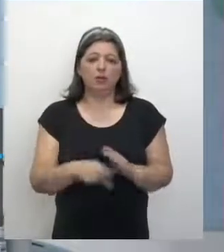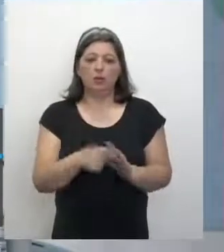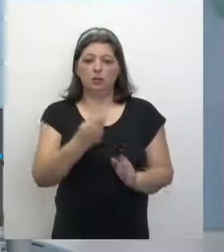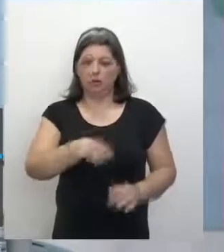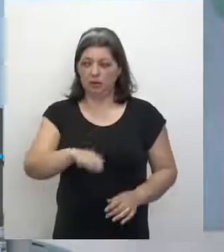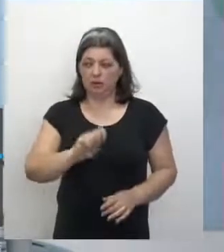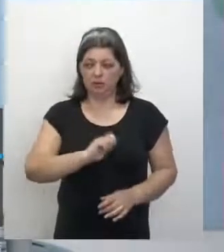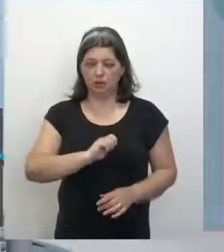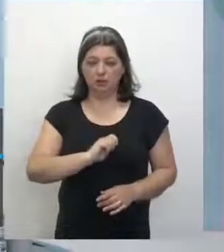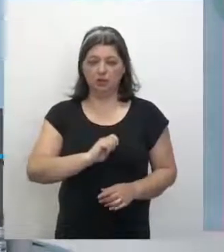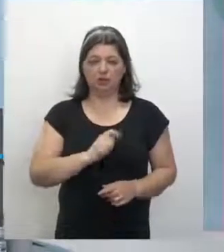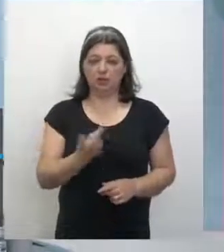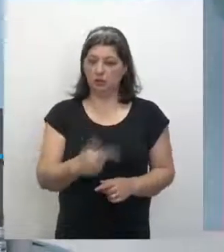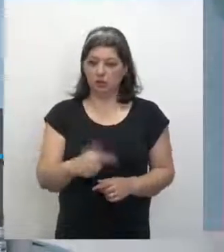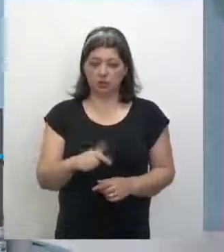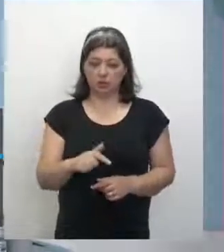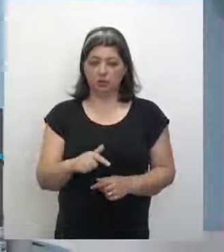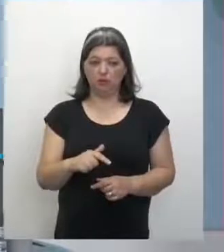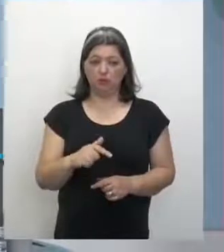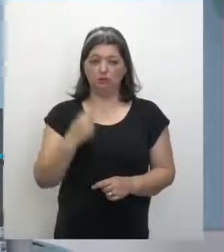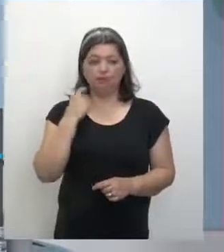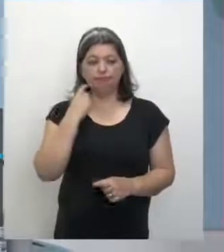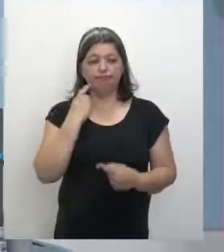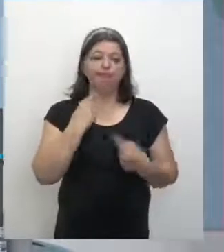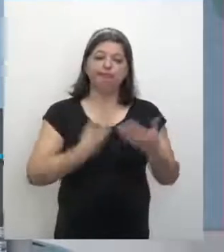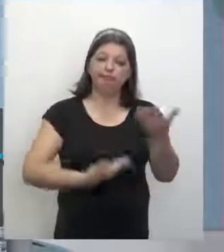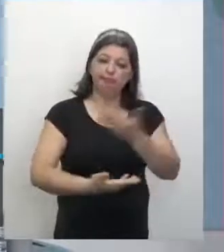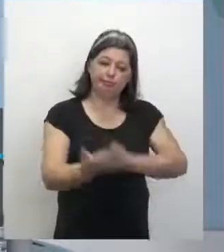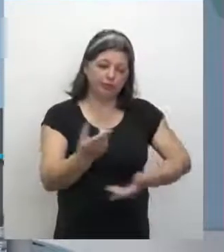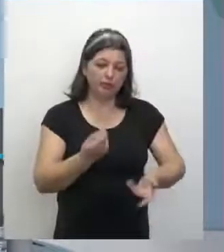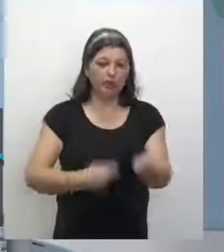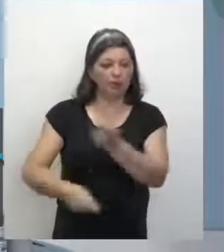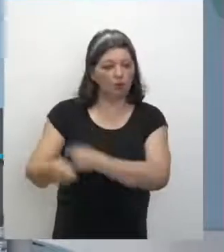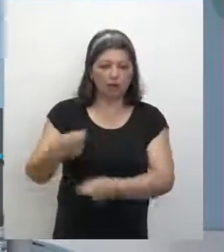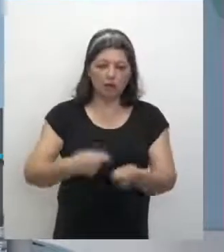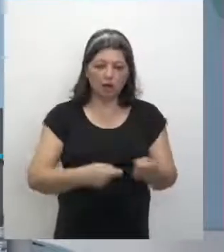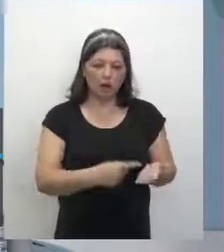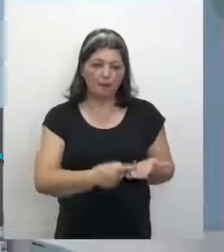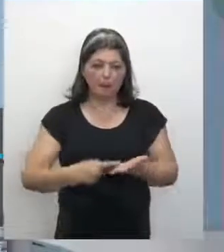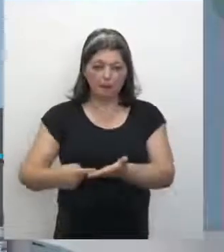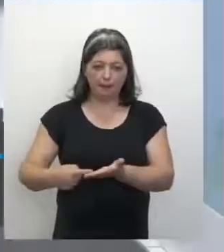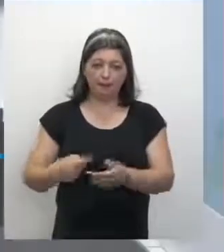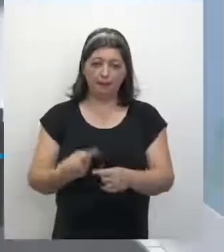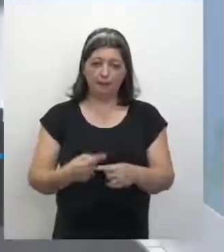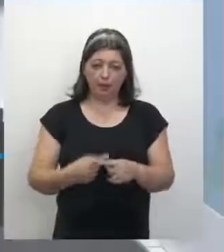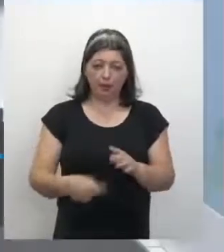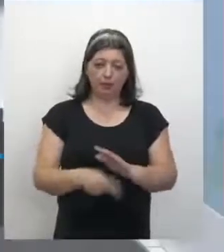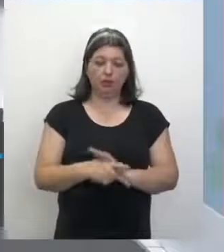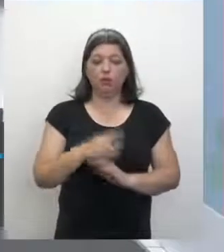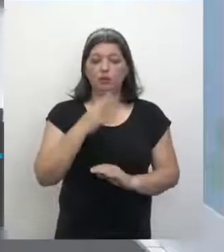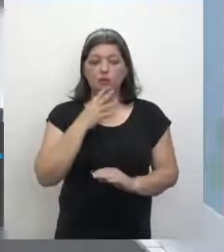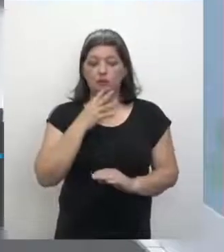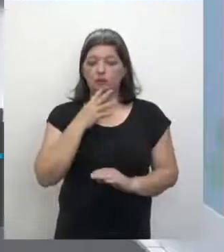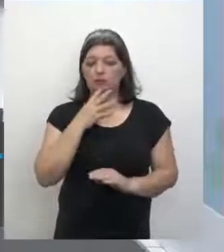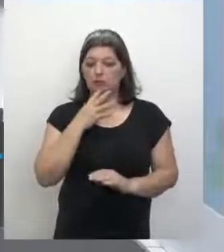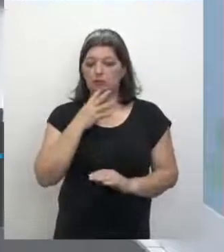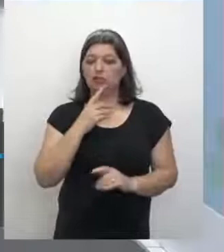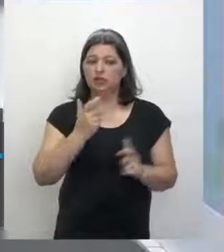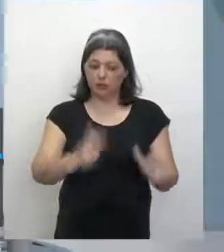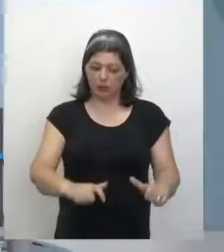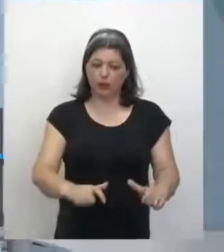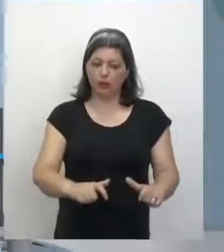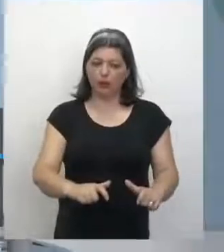vez, também não tem uma boa vontade política para negociar essa questão, porque ao reconhecer o Estado basco, eles vão perder aquele território. É